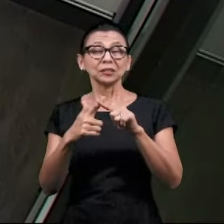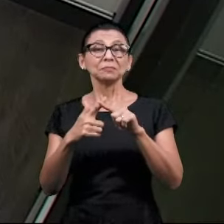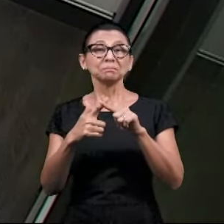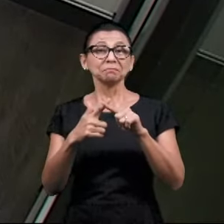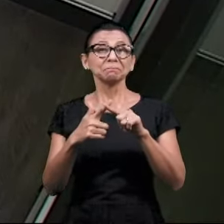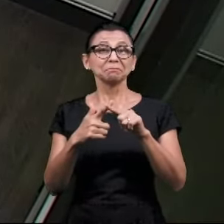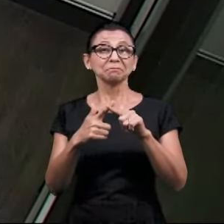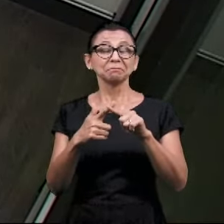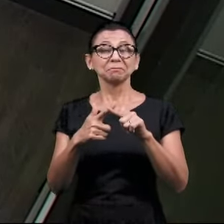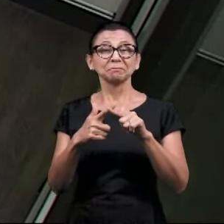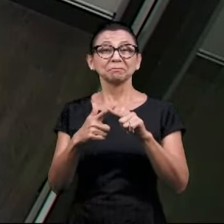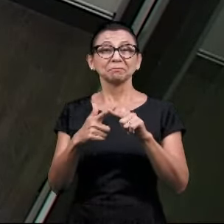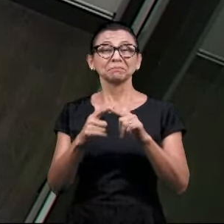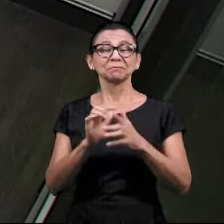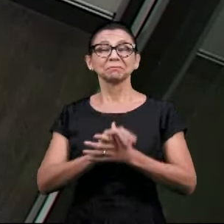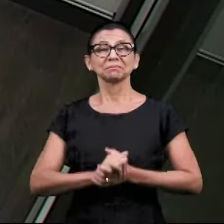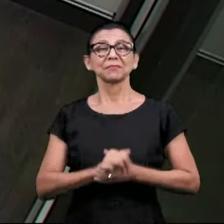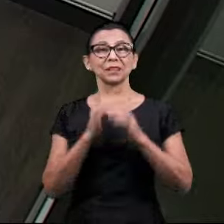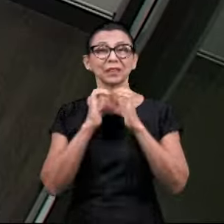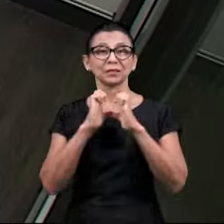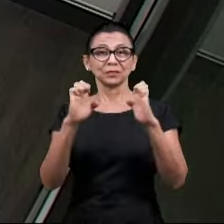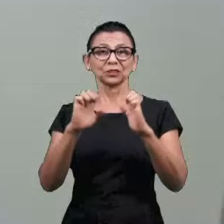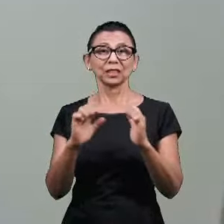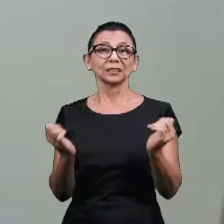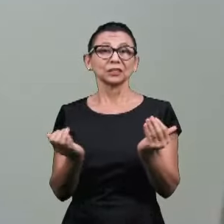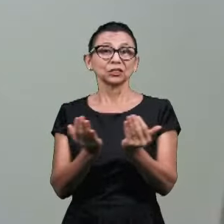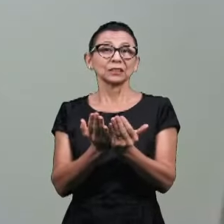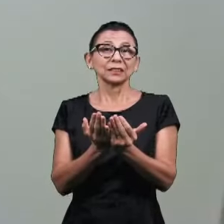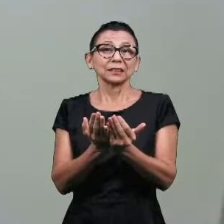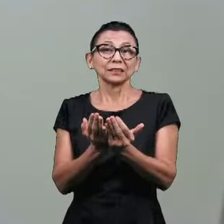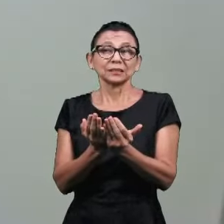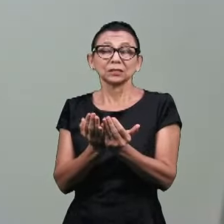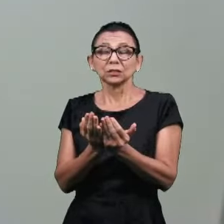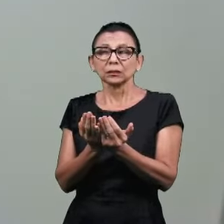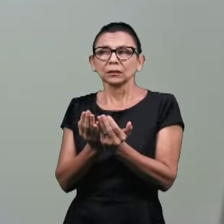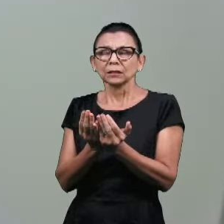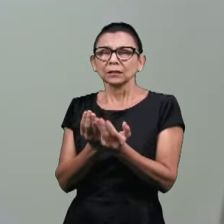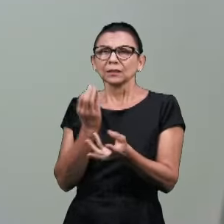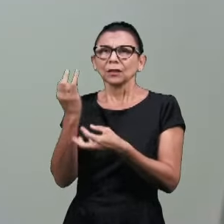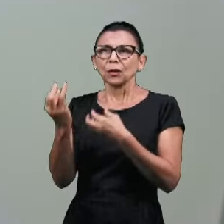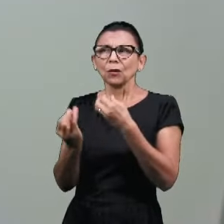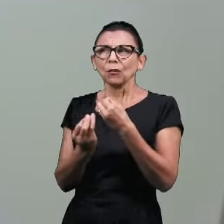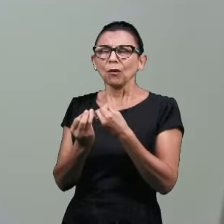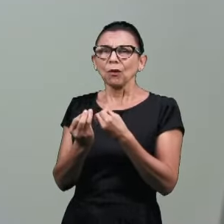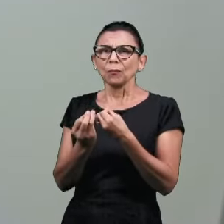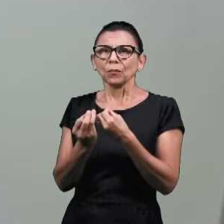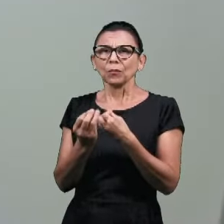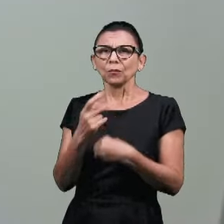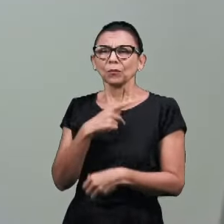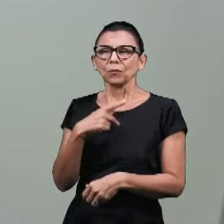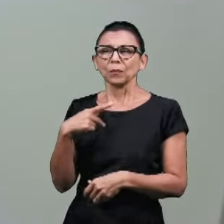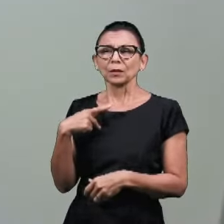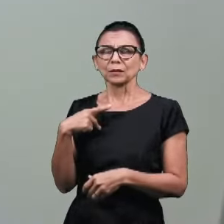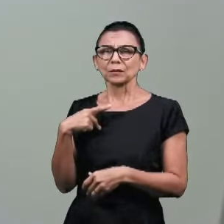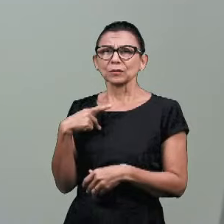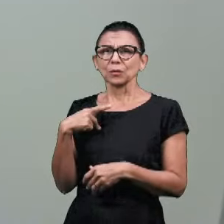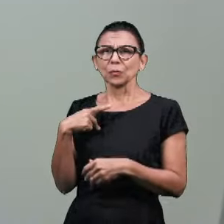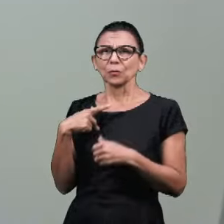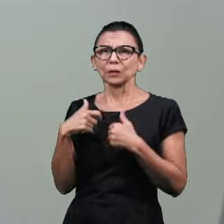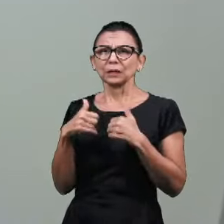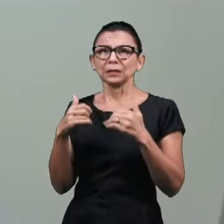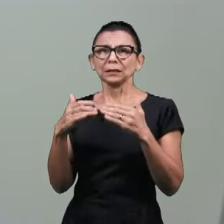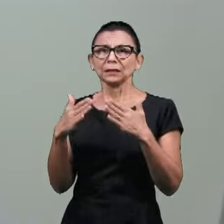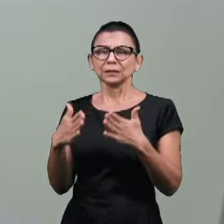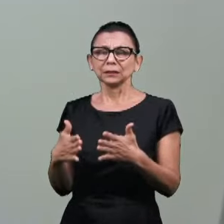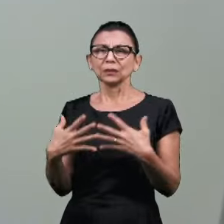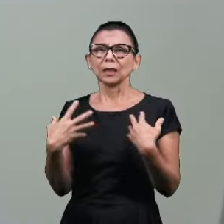Vamos explorar aqui no bom sentido. Então como é que foi a conversão do pastor Fernando Almeida até chegar ali ao ministério? Como é